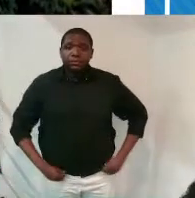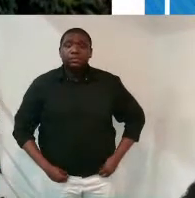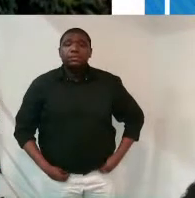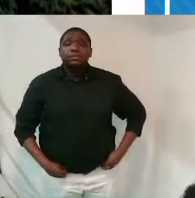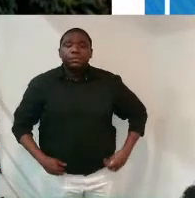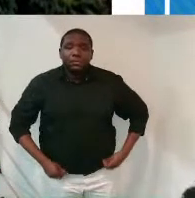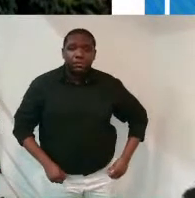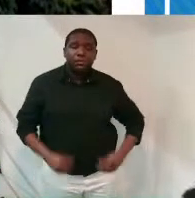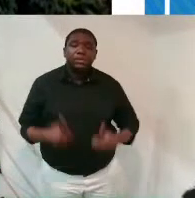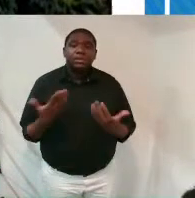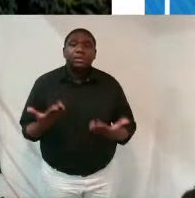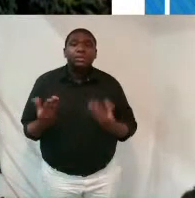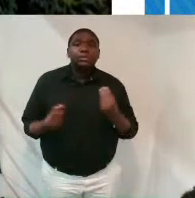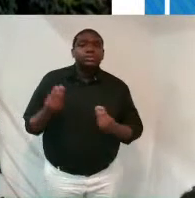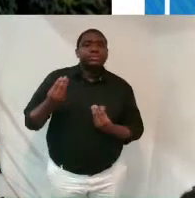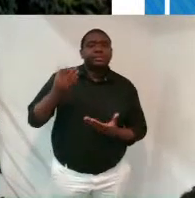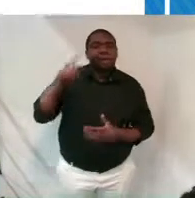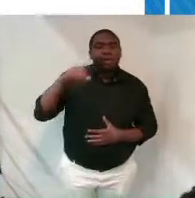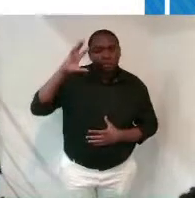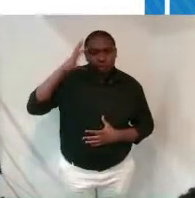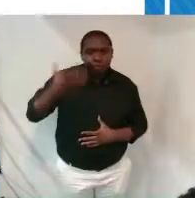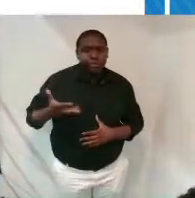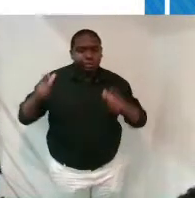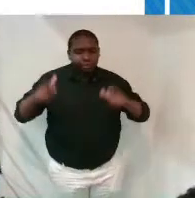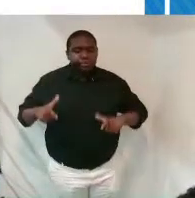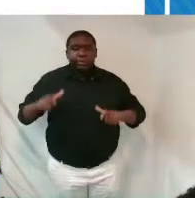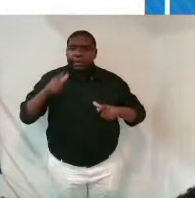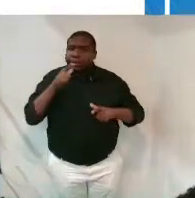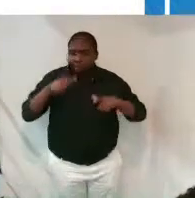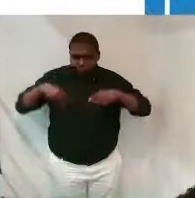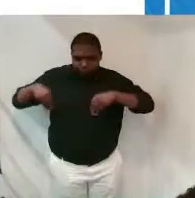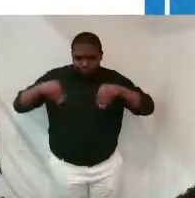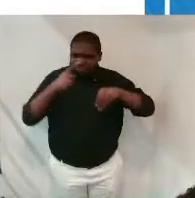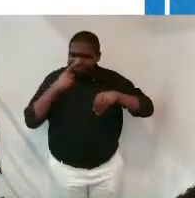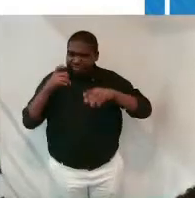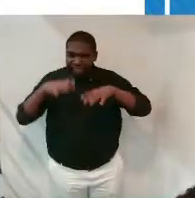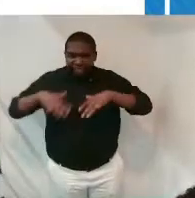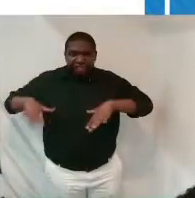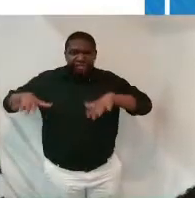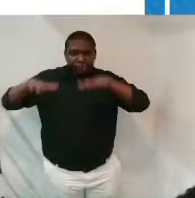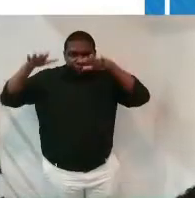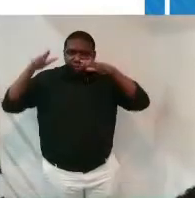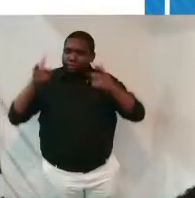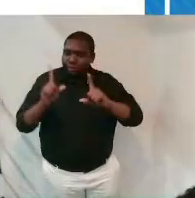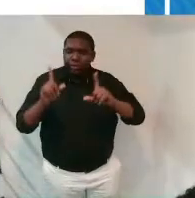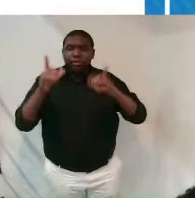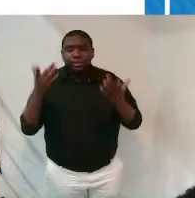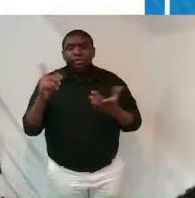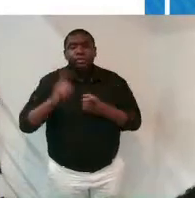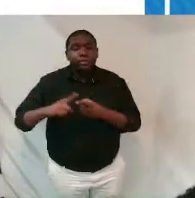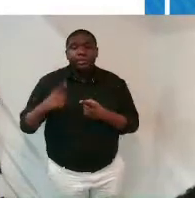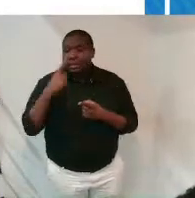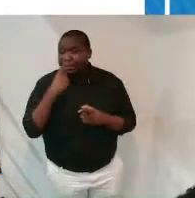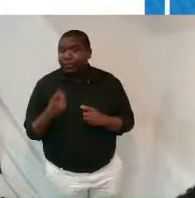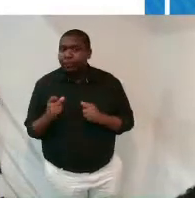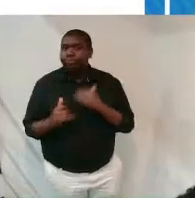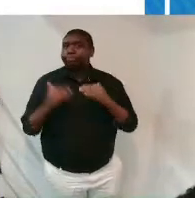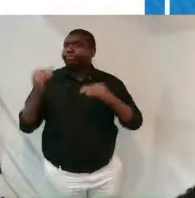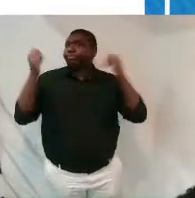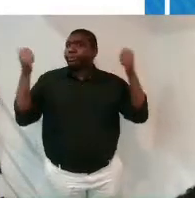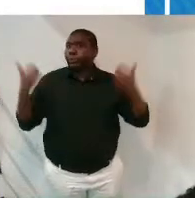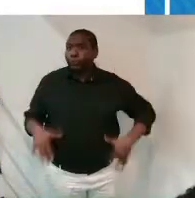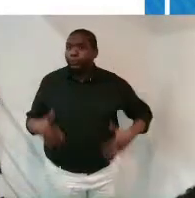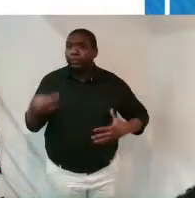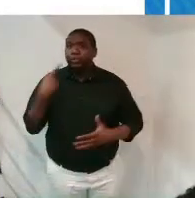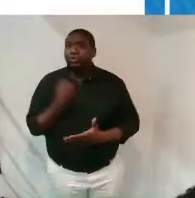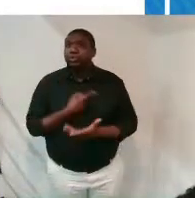sanitário não é a única solução. E a crescente geração de resíduos? Eu acho que aí nós começamos a enfrentar a